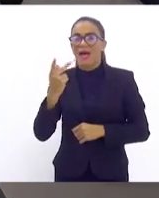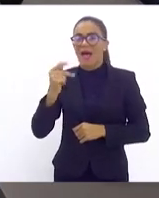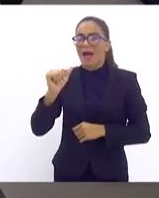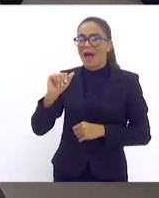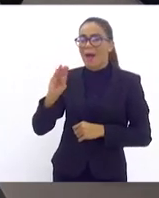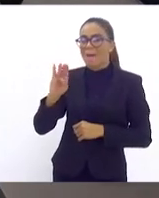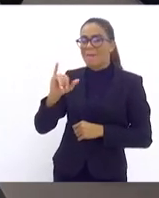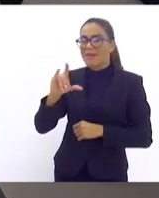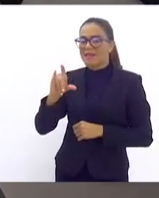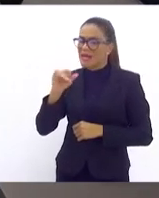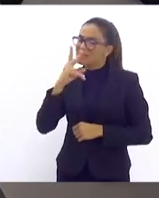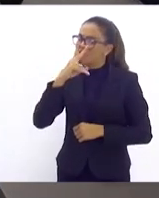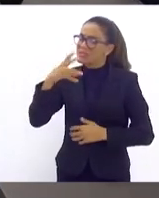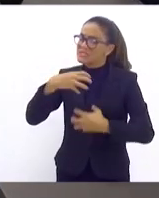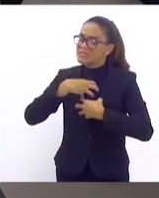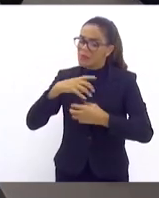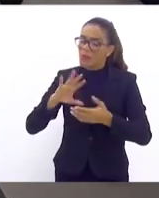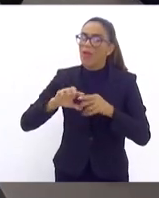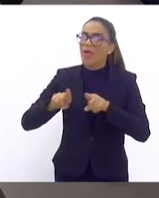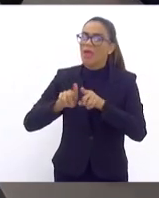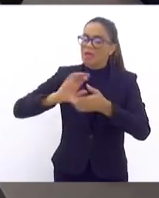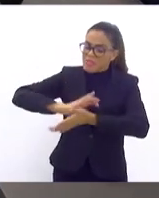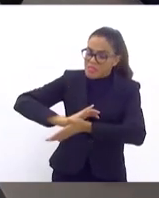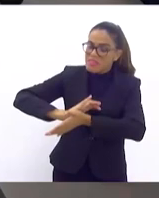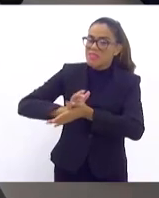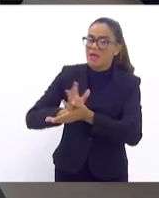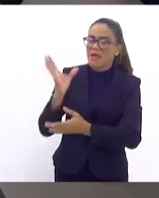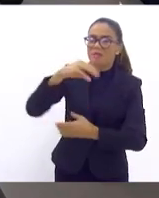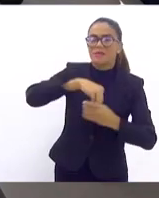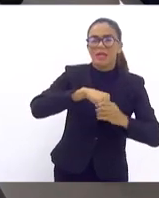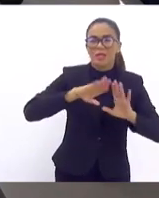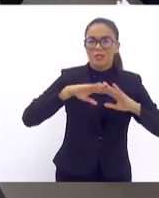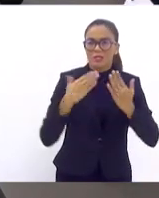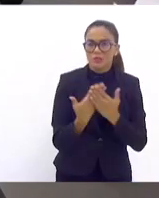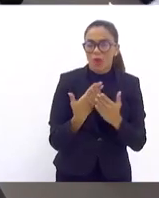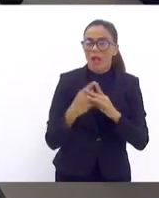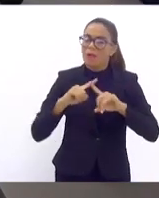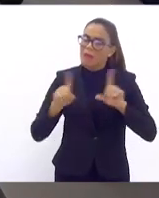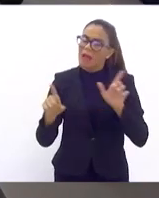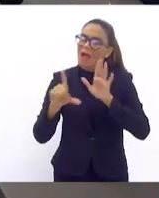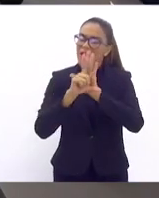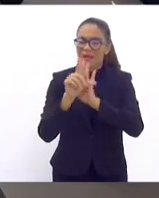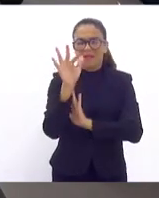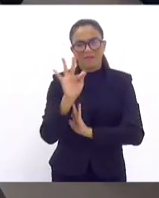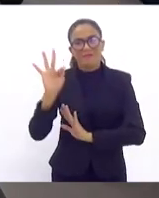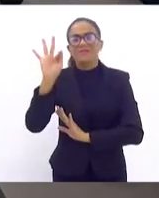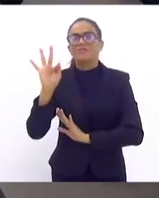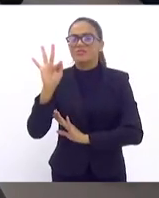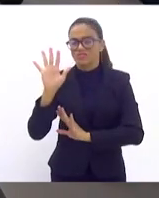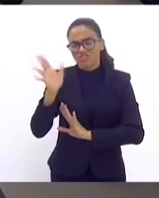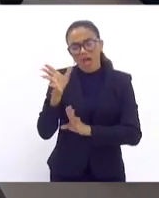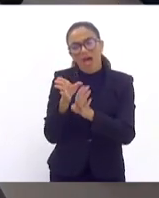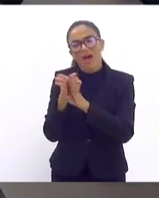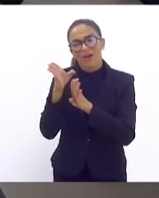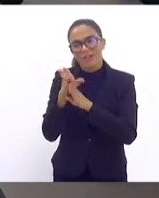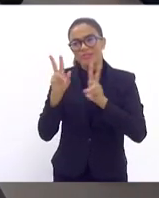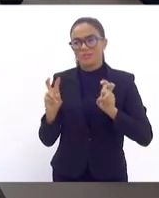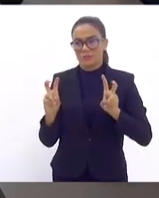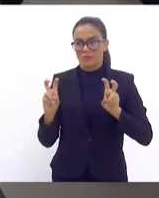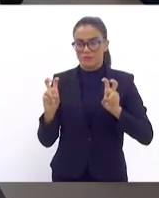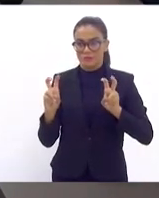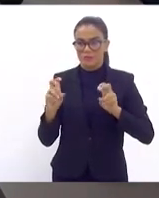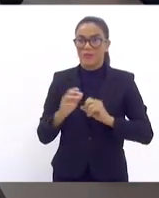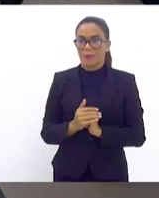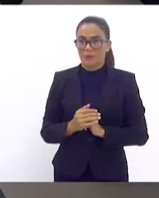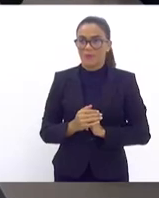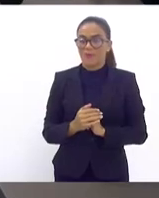de discriminação dentro dos colégios, enfim, mas a lei federal já regulamenta isso. O que eu gostaria de propor... Uma